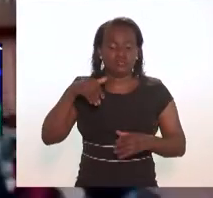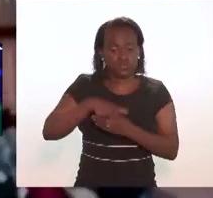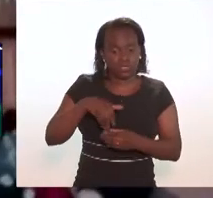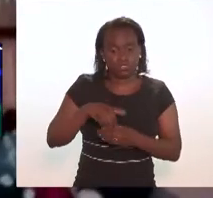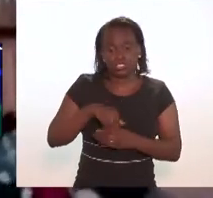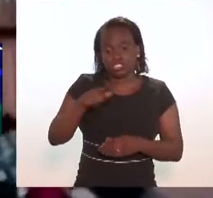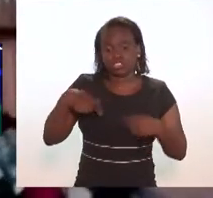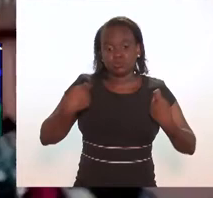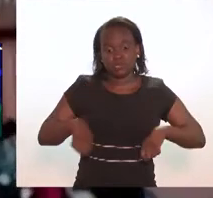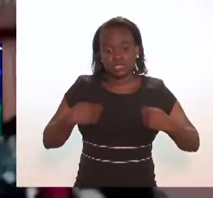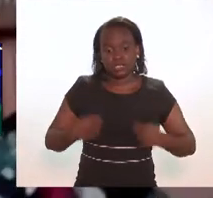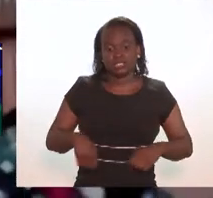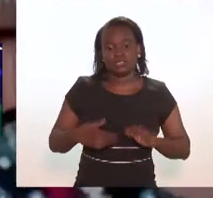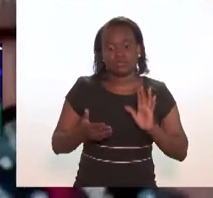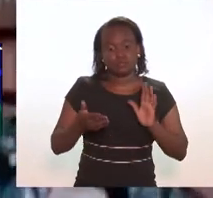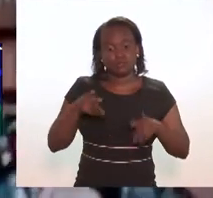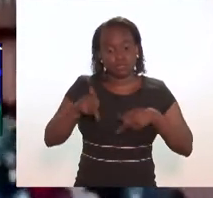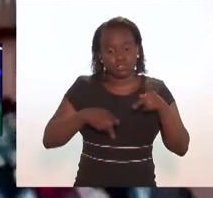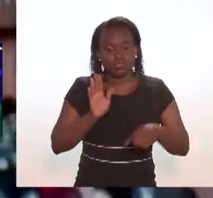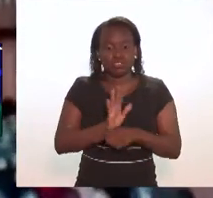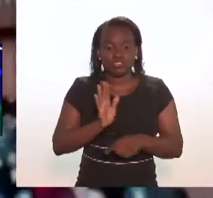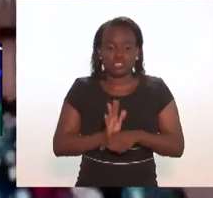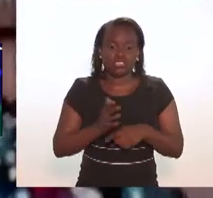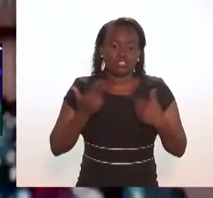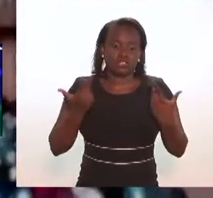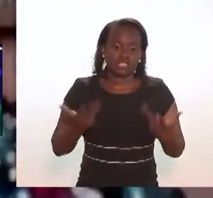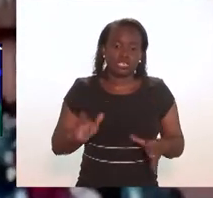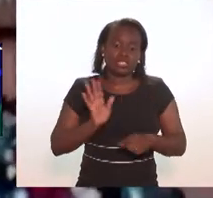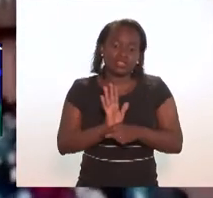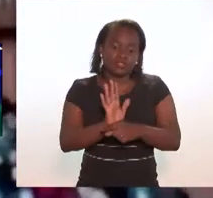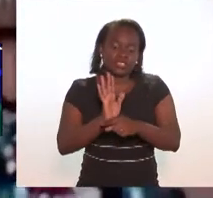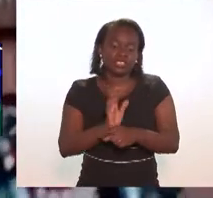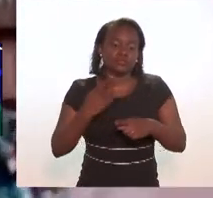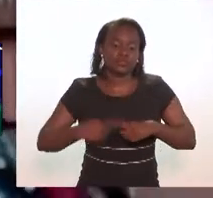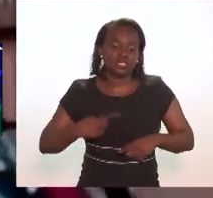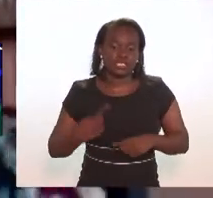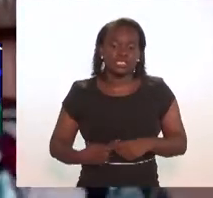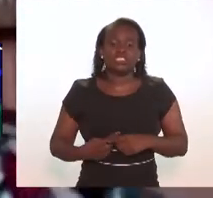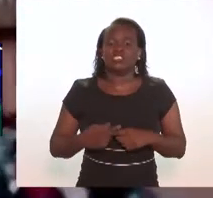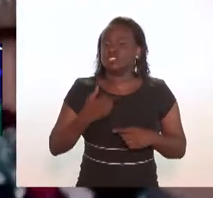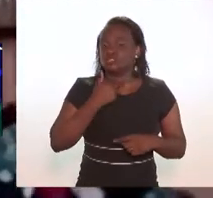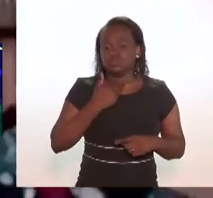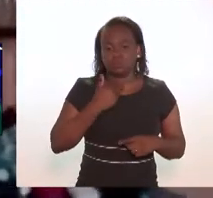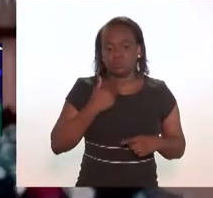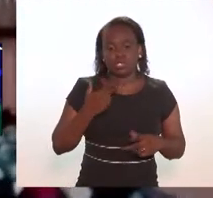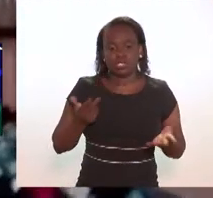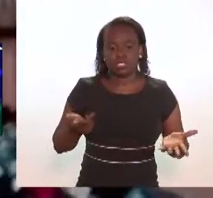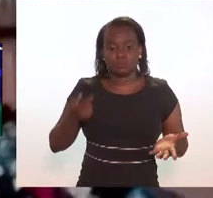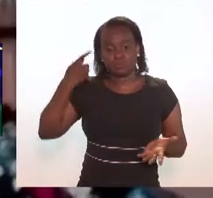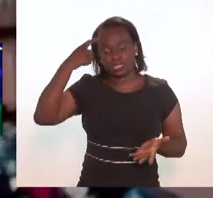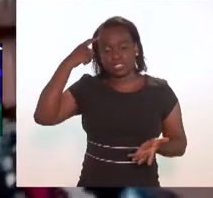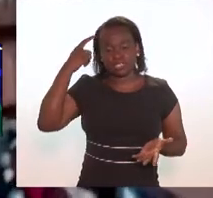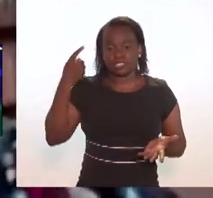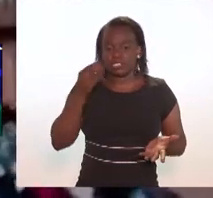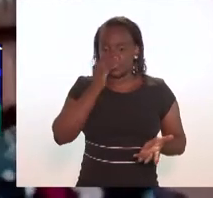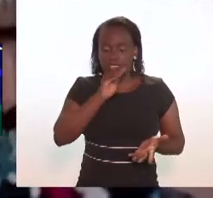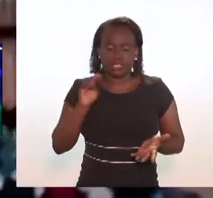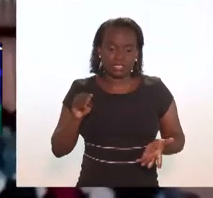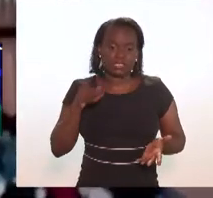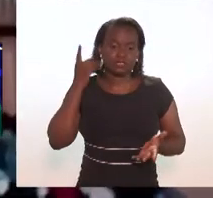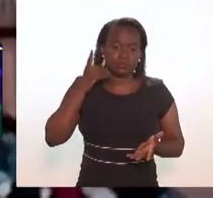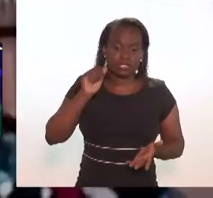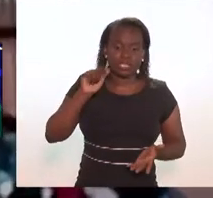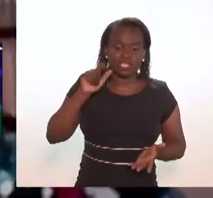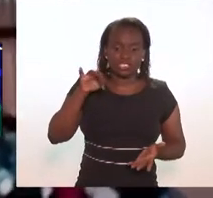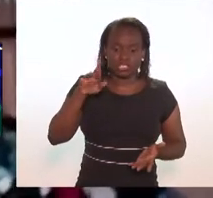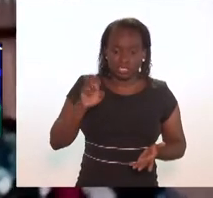nós legislamos para o povo. Então, eu quero fazer essa defesa porque a gente não pode partir de pressupostos errados. Deputado